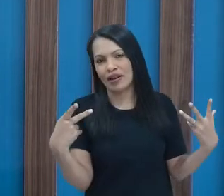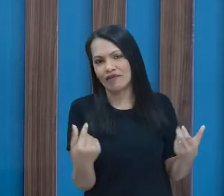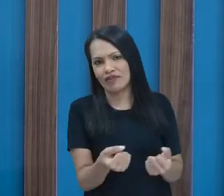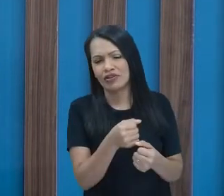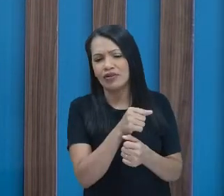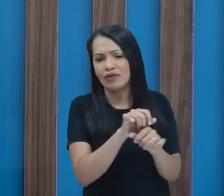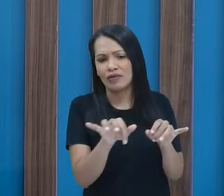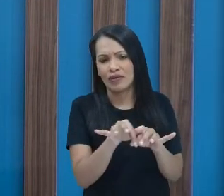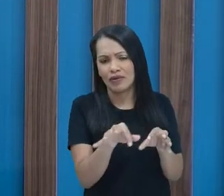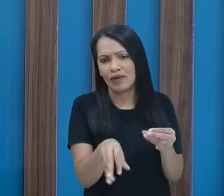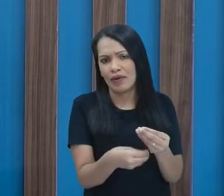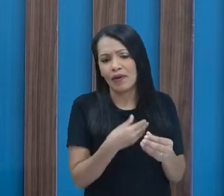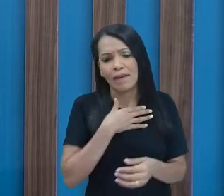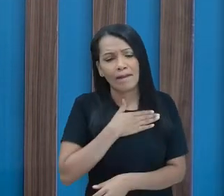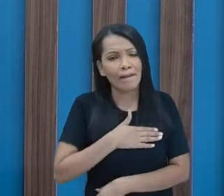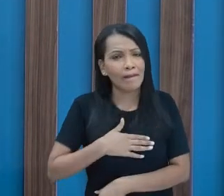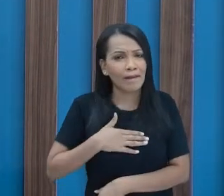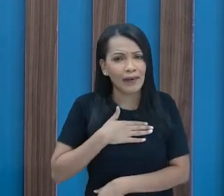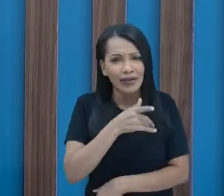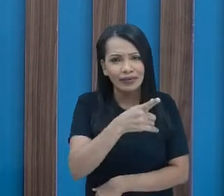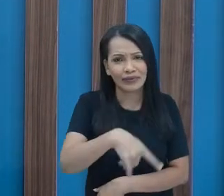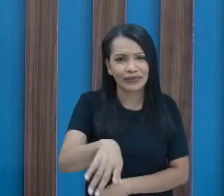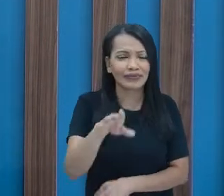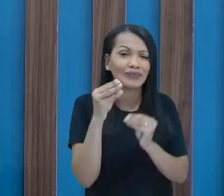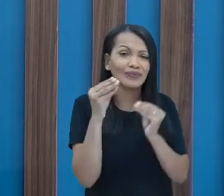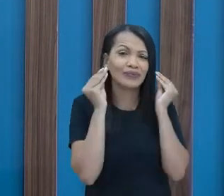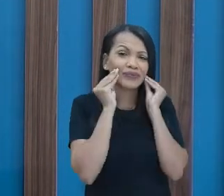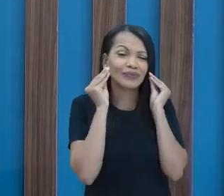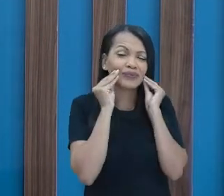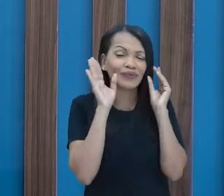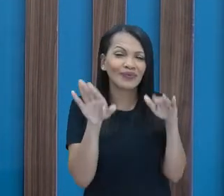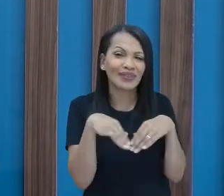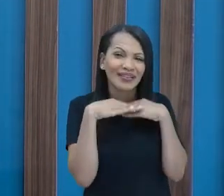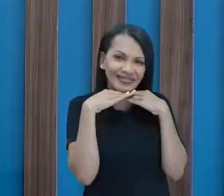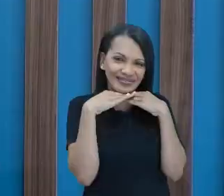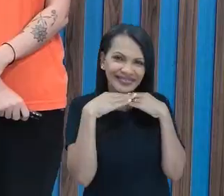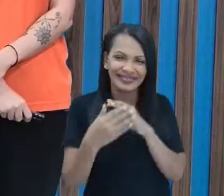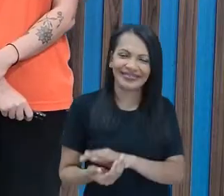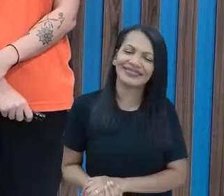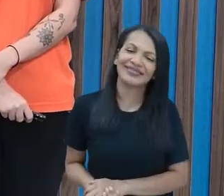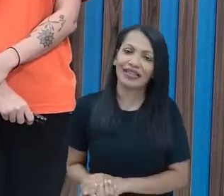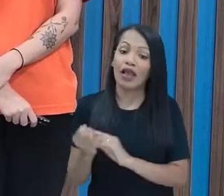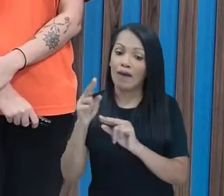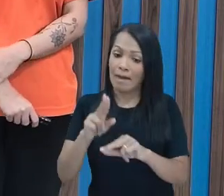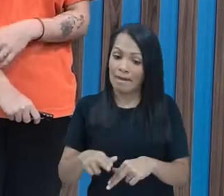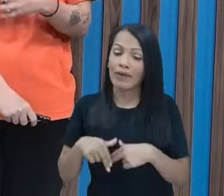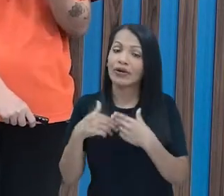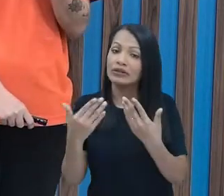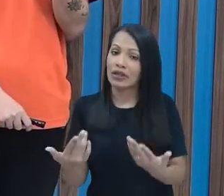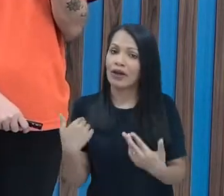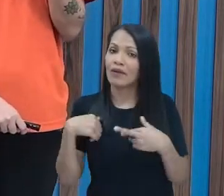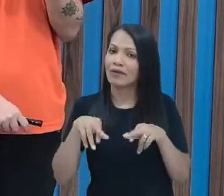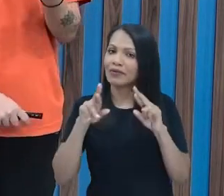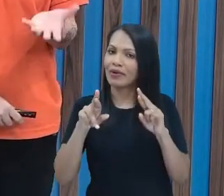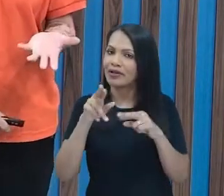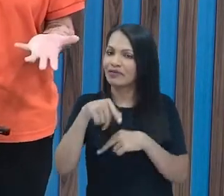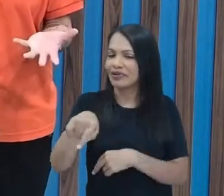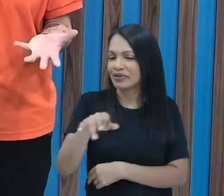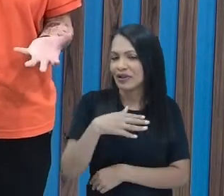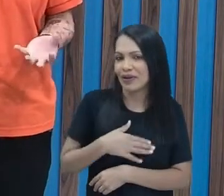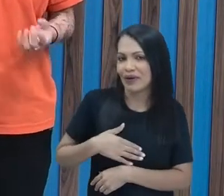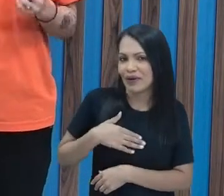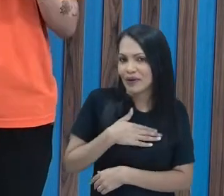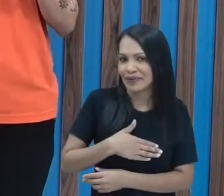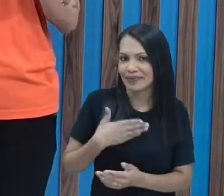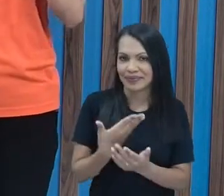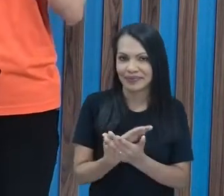É sempre um prazer estar aqui dialogando com vocês. Um beijo do rostinho lindo. Pois é, né, gente? Eu espero que vocês tenham gostado da